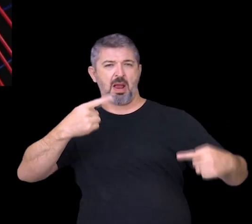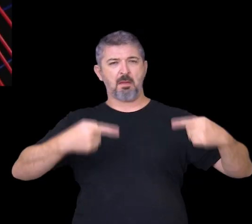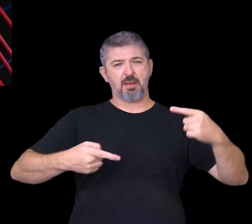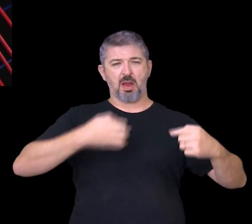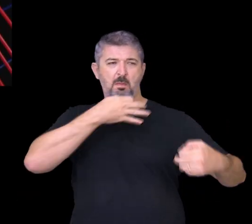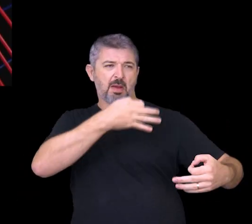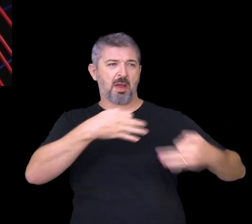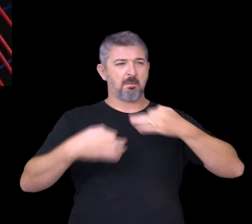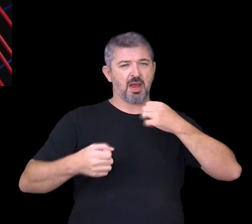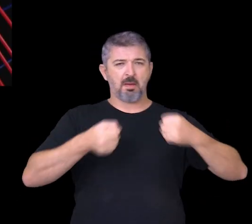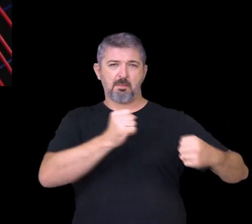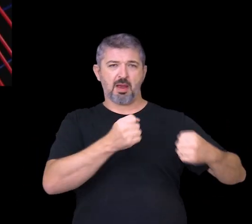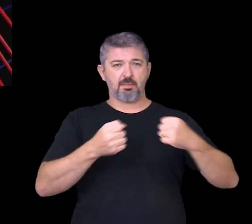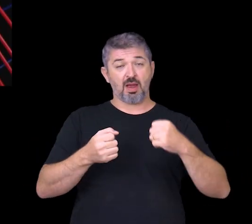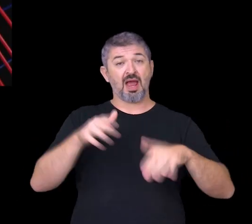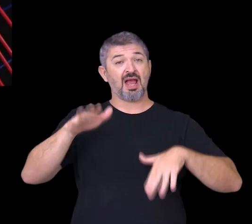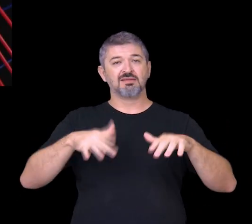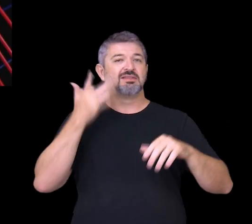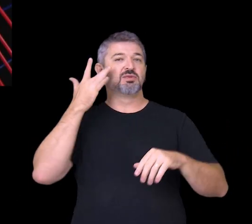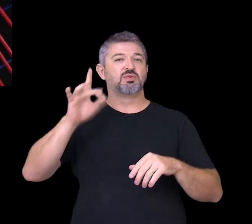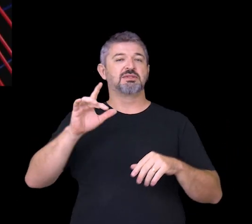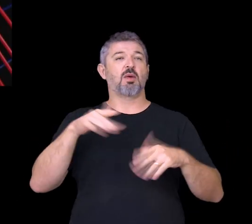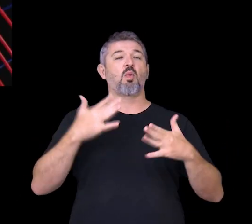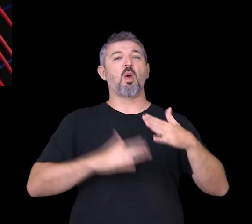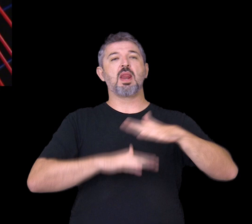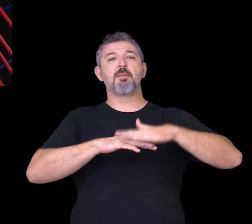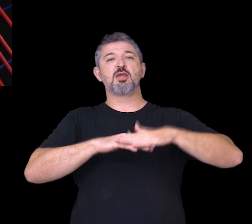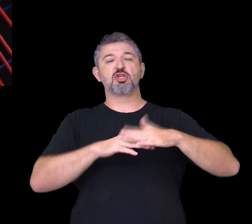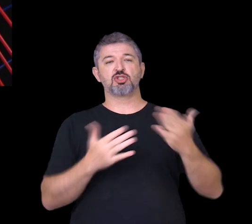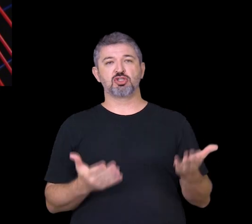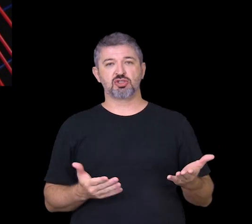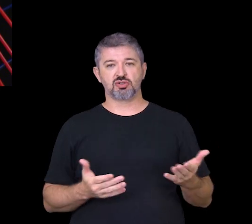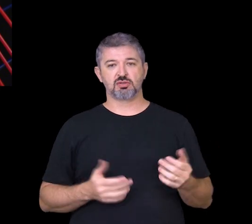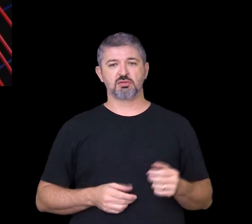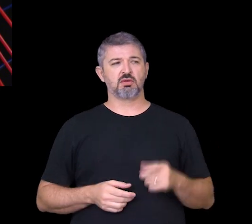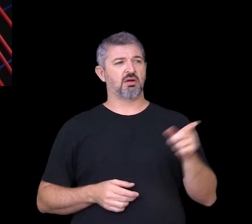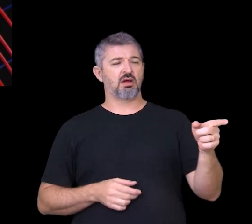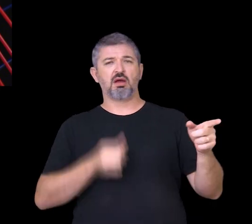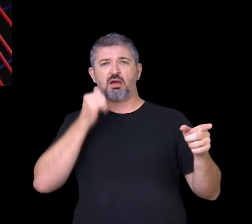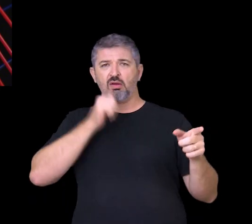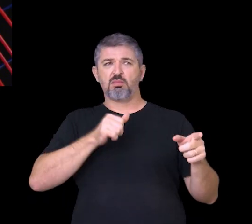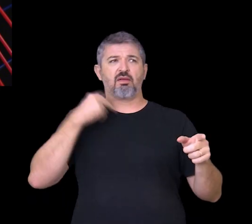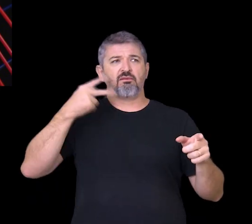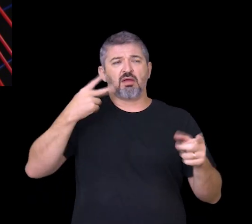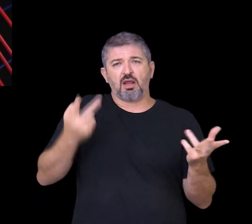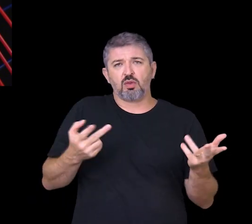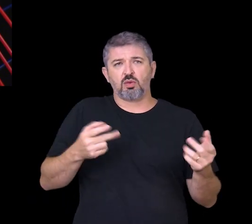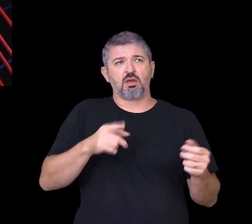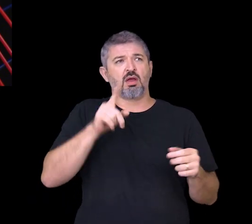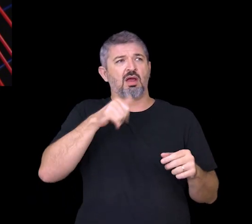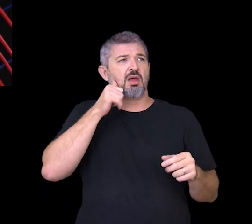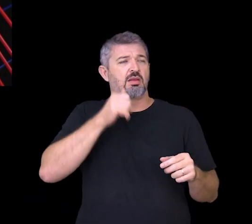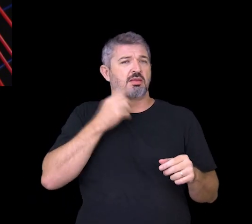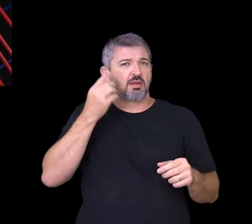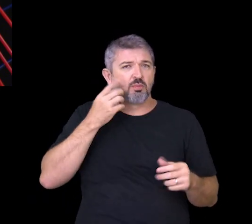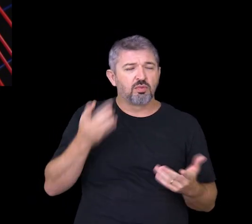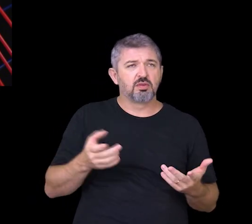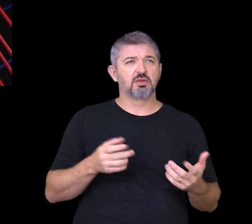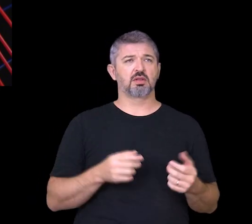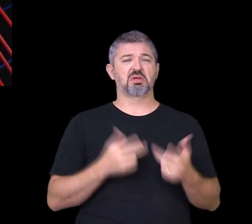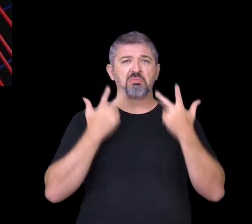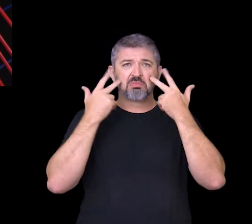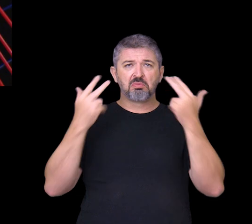ele não sabe qual é o limite. Porque ele imagina assim, ou ela está no exercício da função, ela é uma vereadora, ou ela é uma